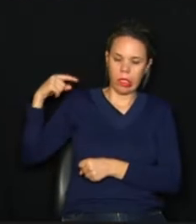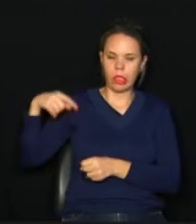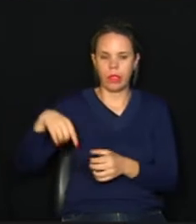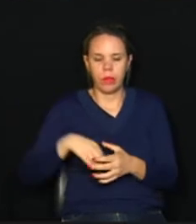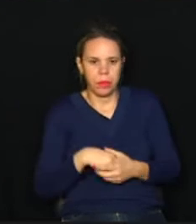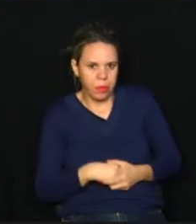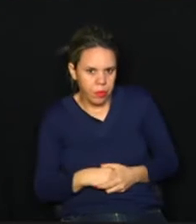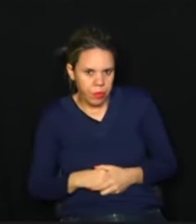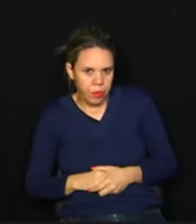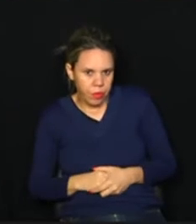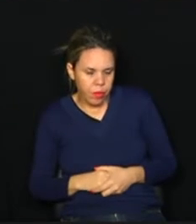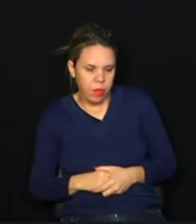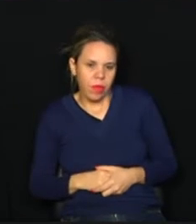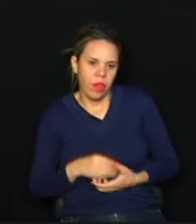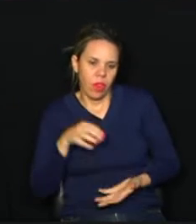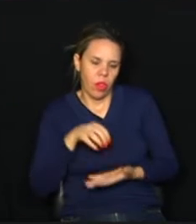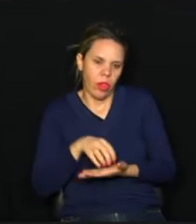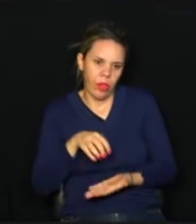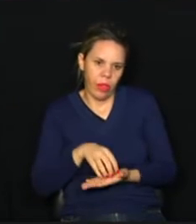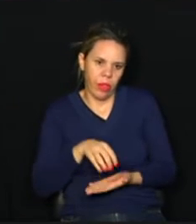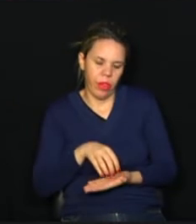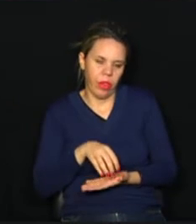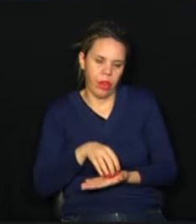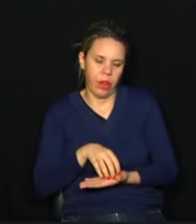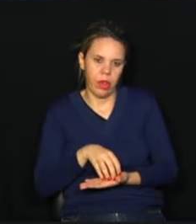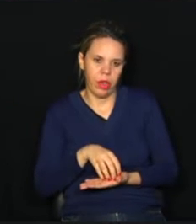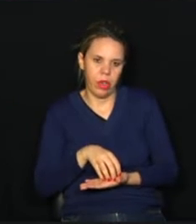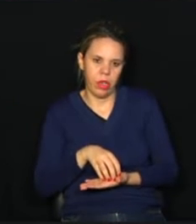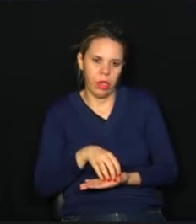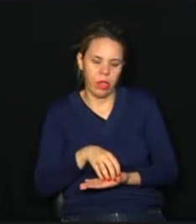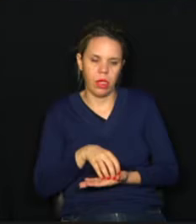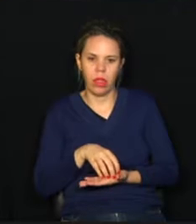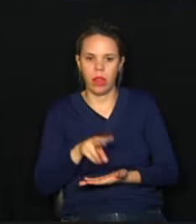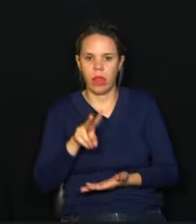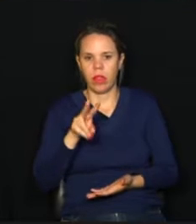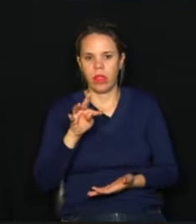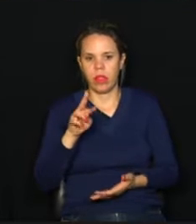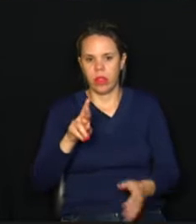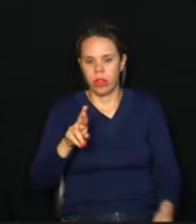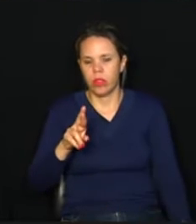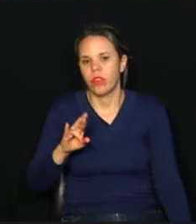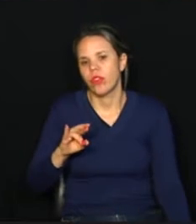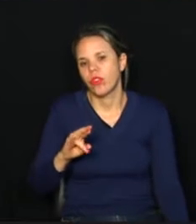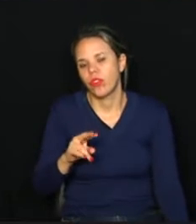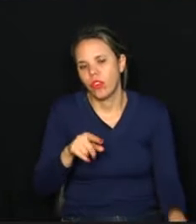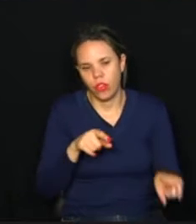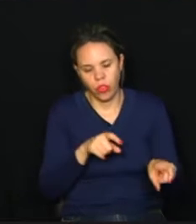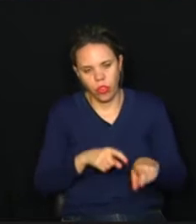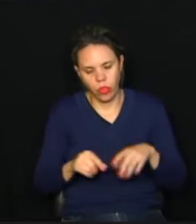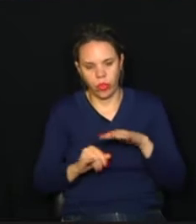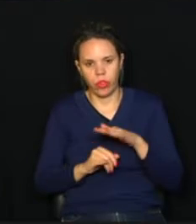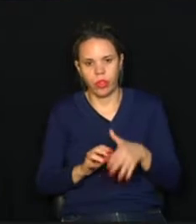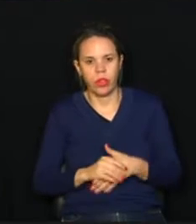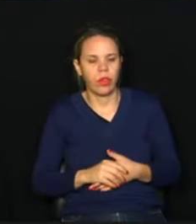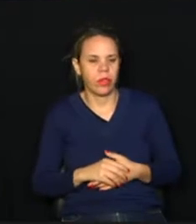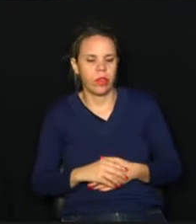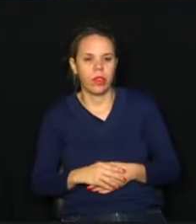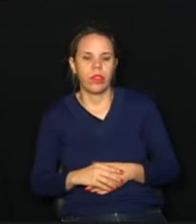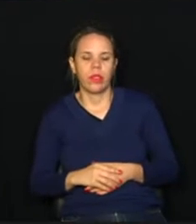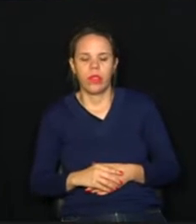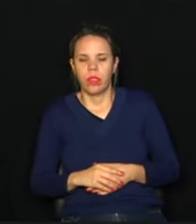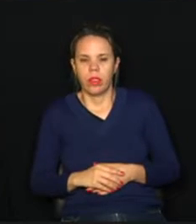pelo setor de viticultura do Instituto Agronômico. Quer dizer, então,